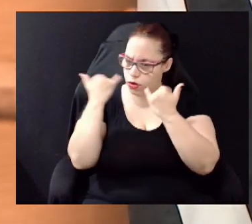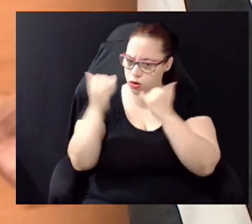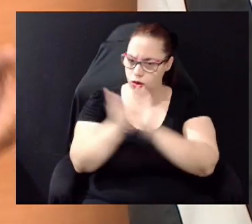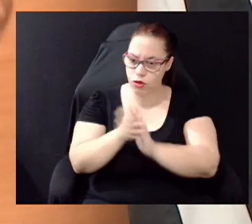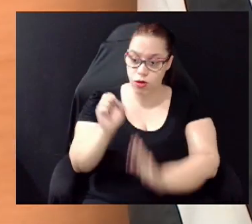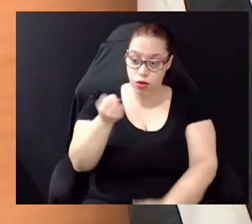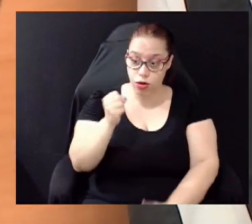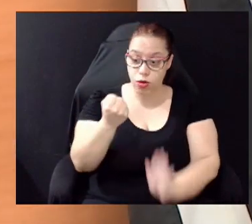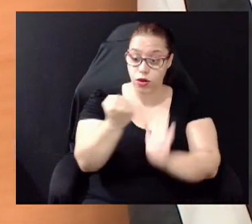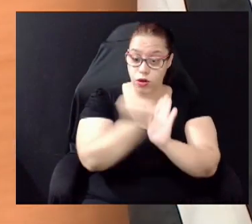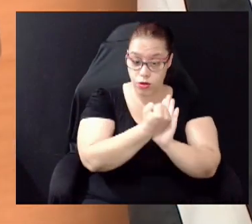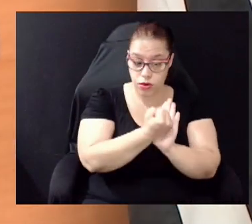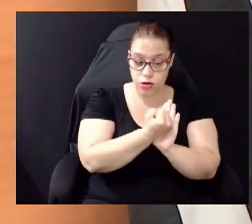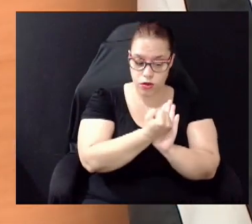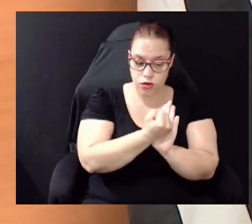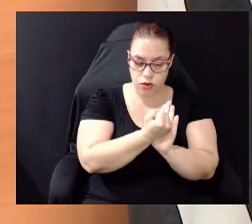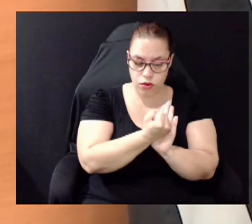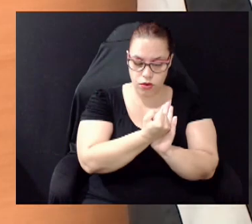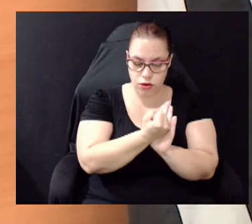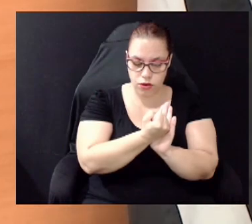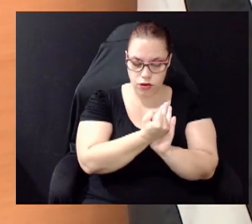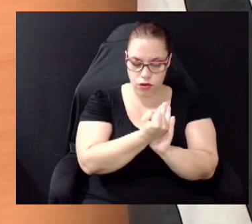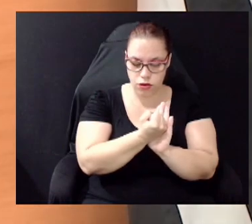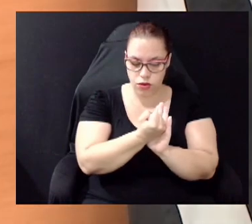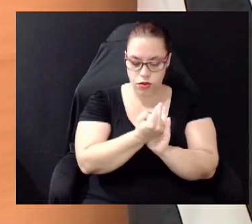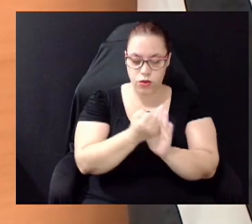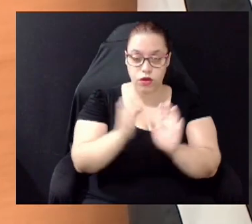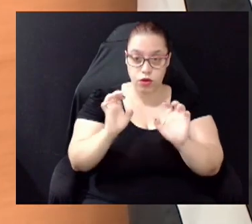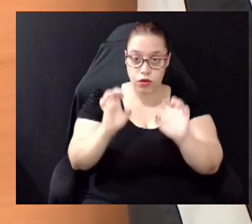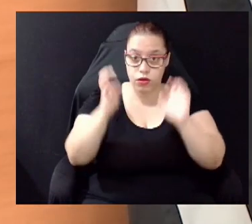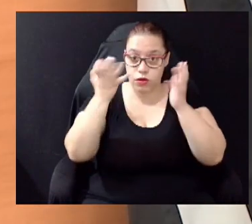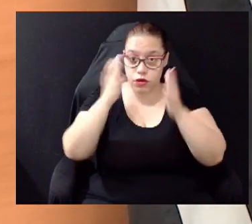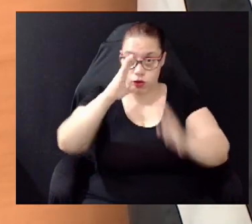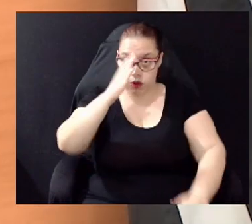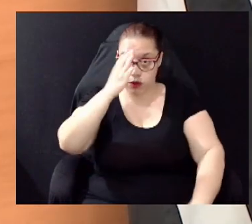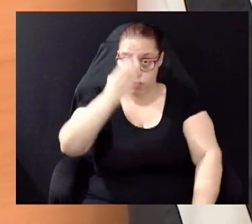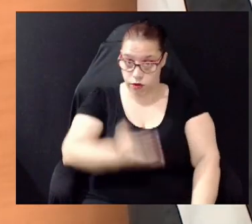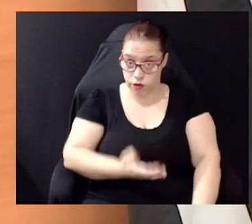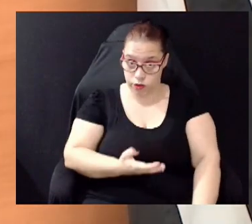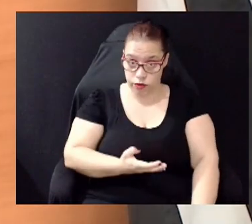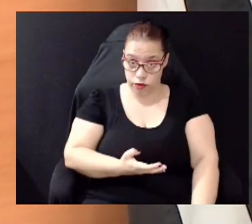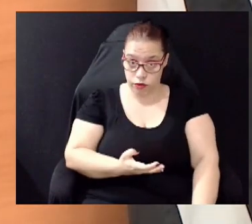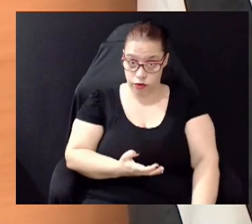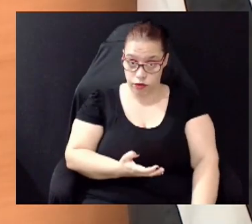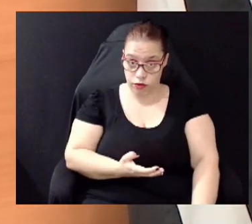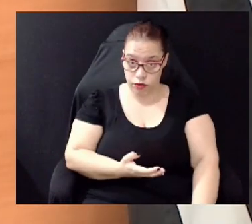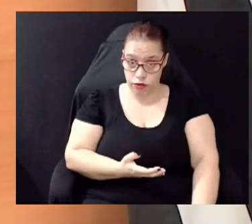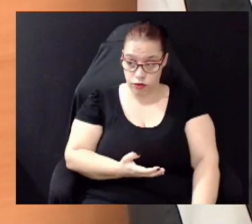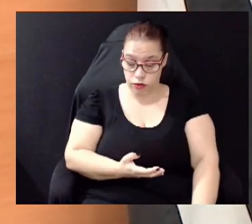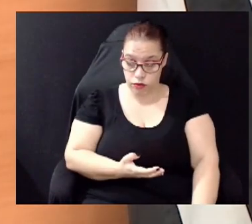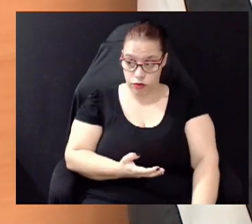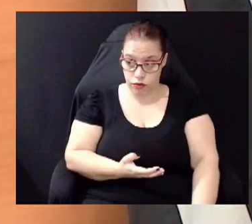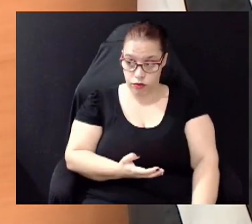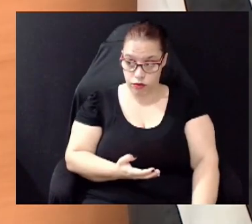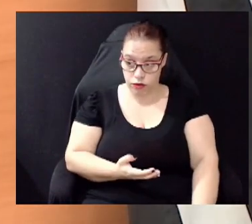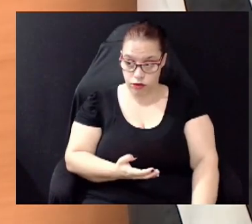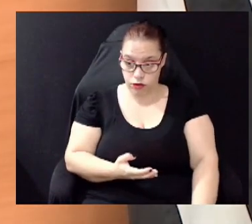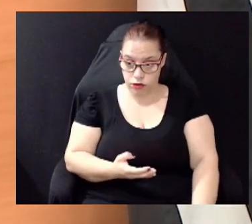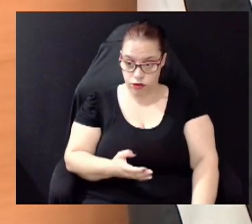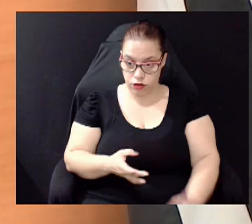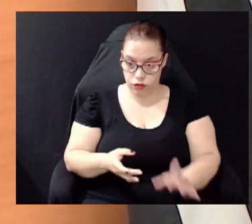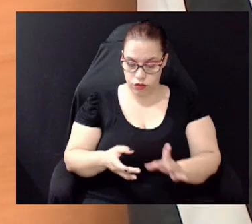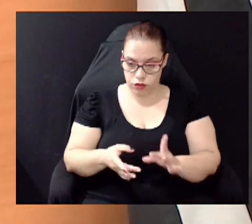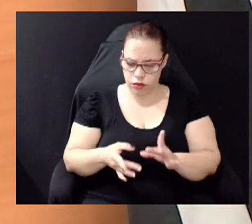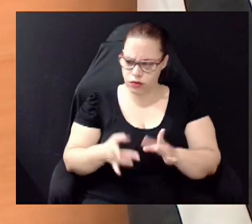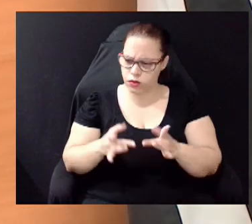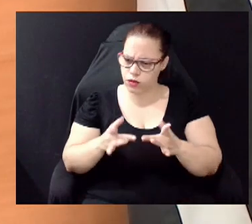marco da história, que comemora, homenageia, às vezes é uma comemoração tão desconexa, porque eu estou